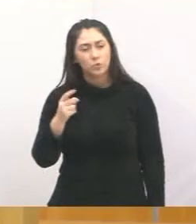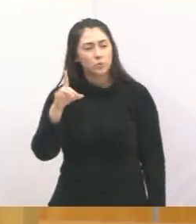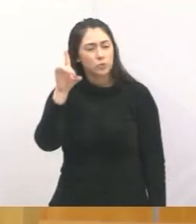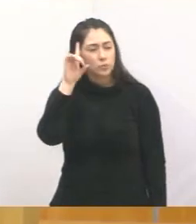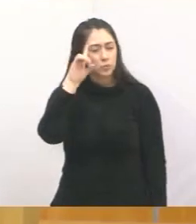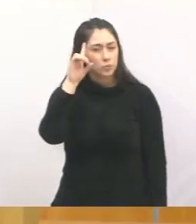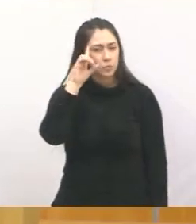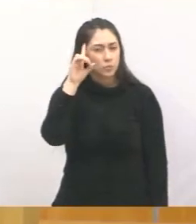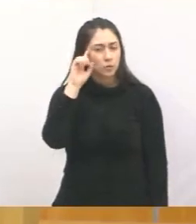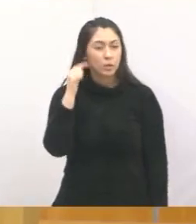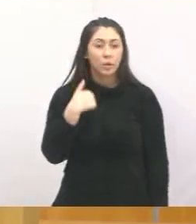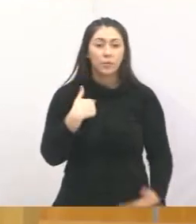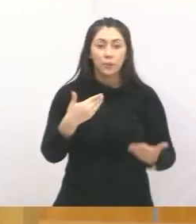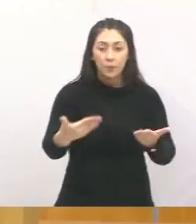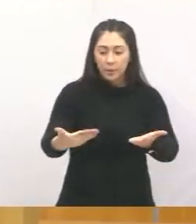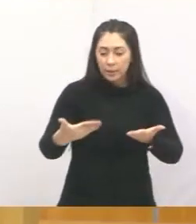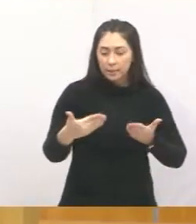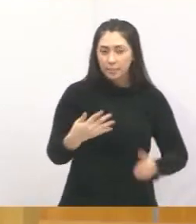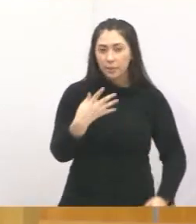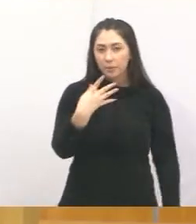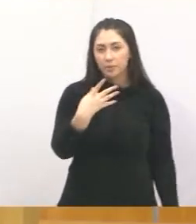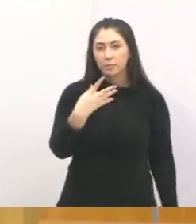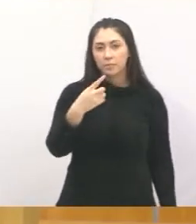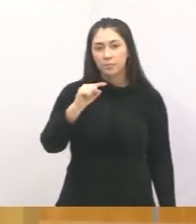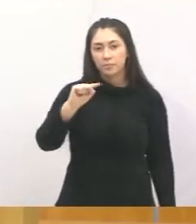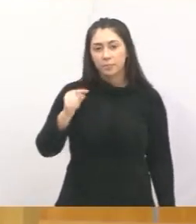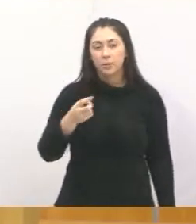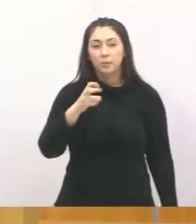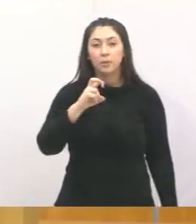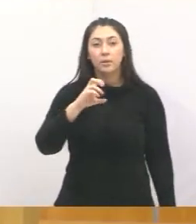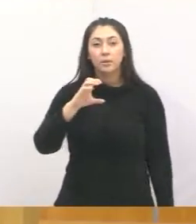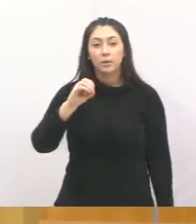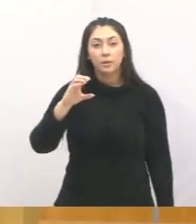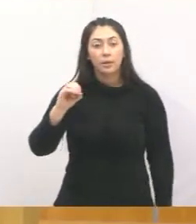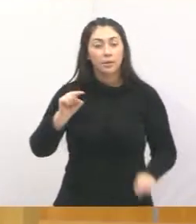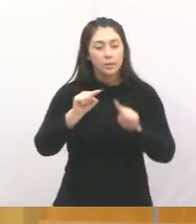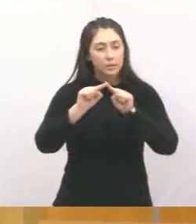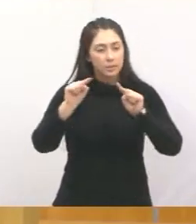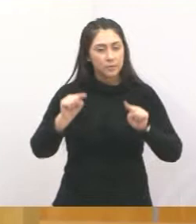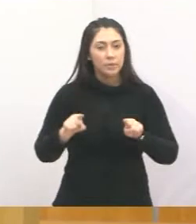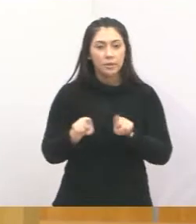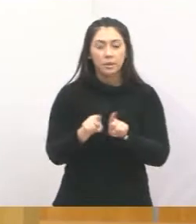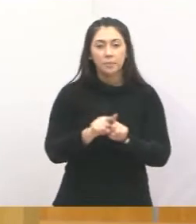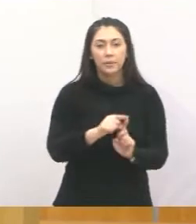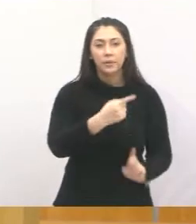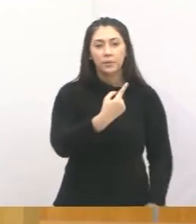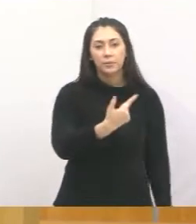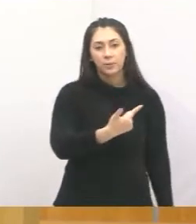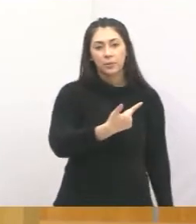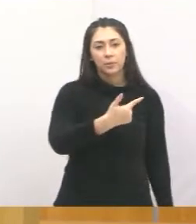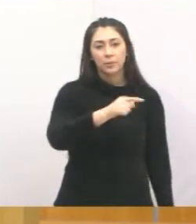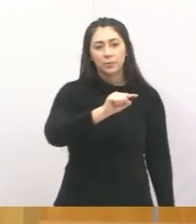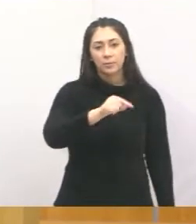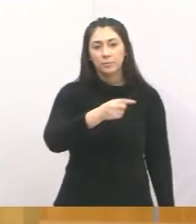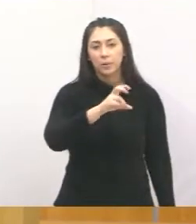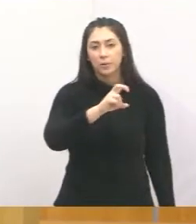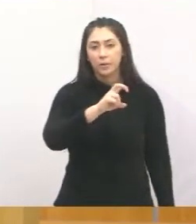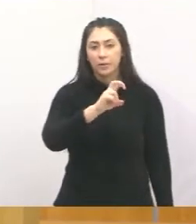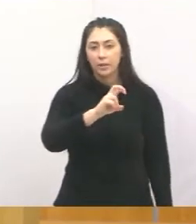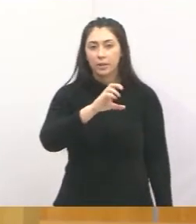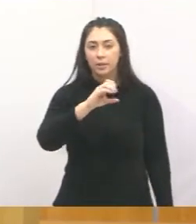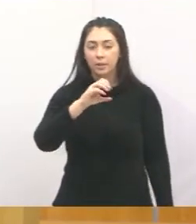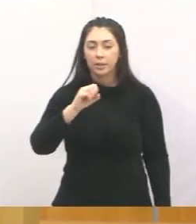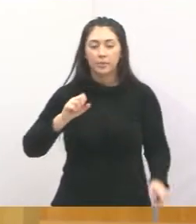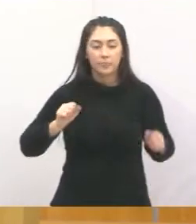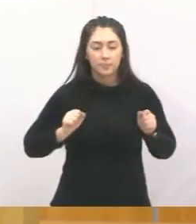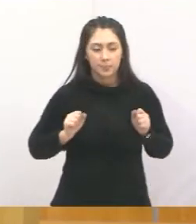atendo os nossos 4.500 servidores, além dos 2.500 aposentados e pensionistas.